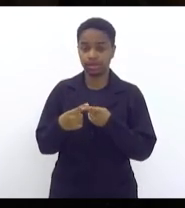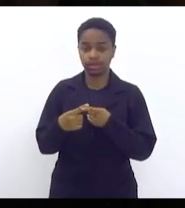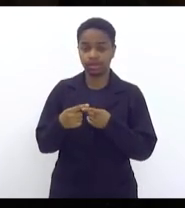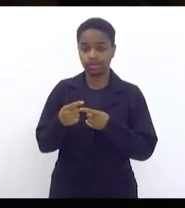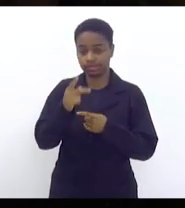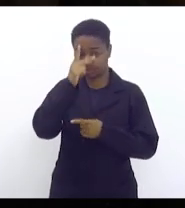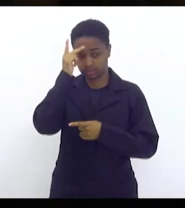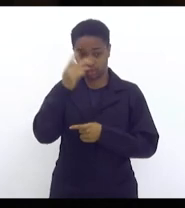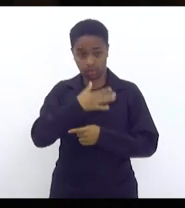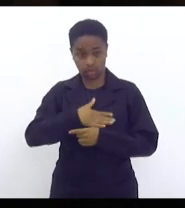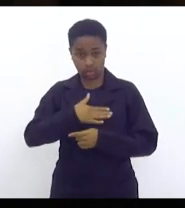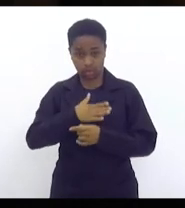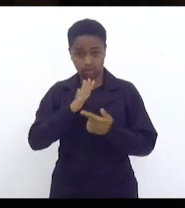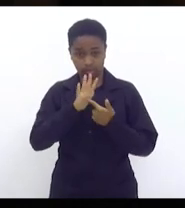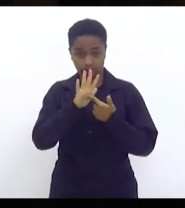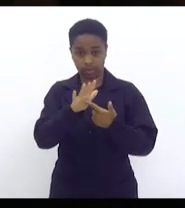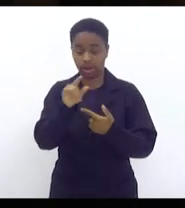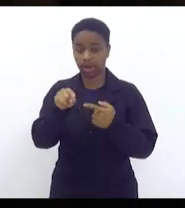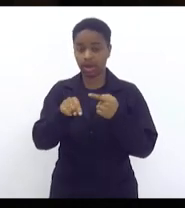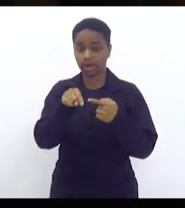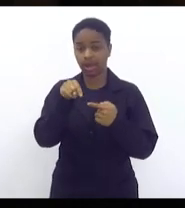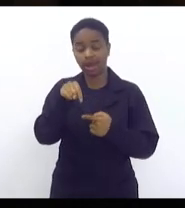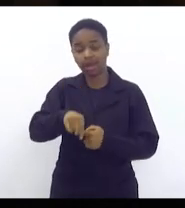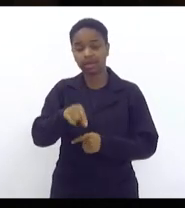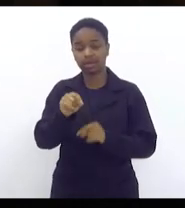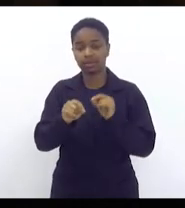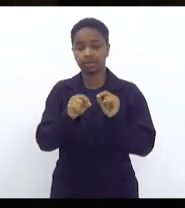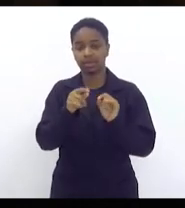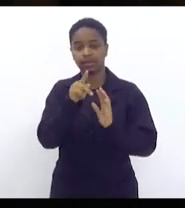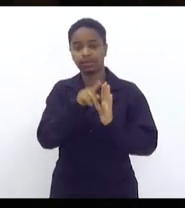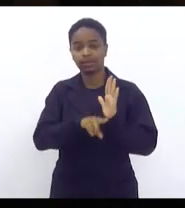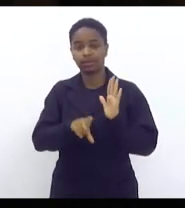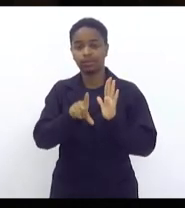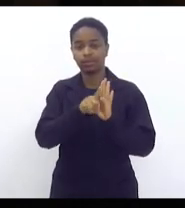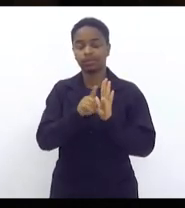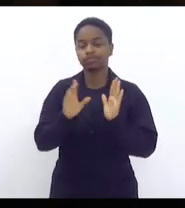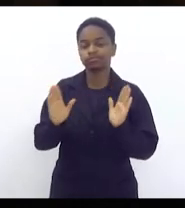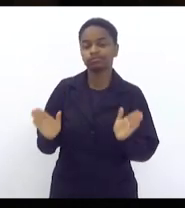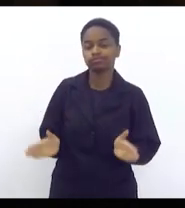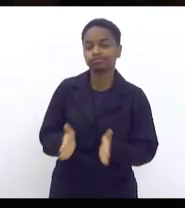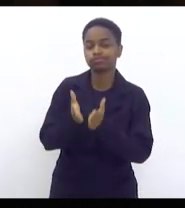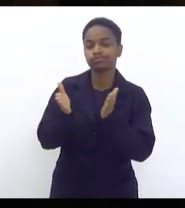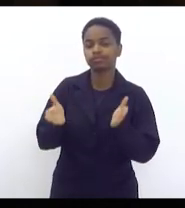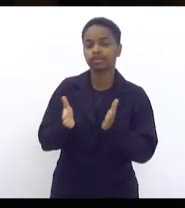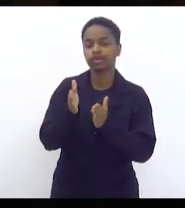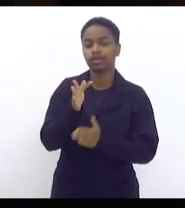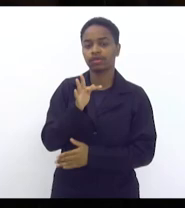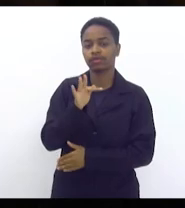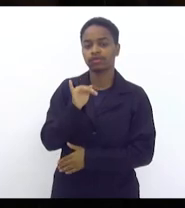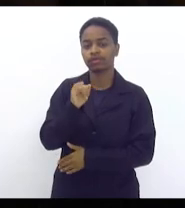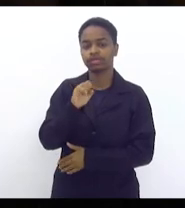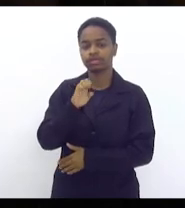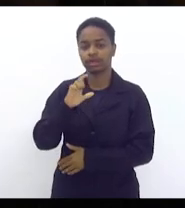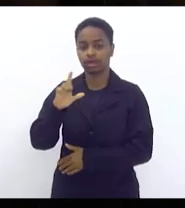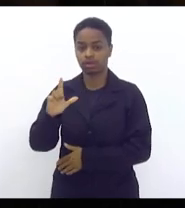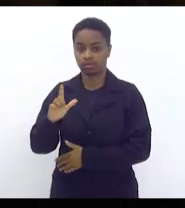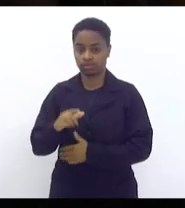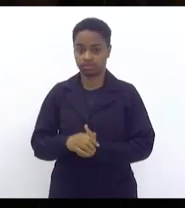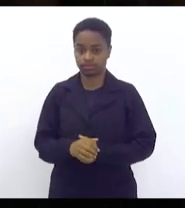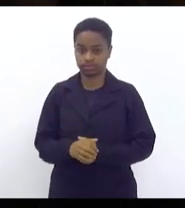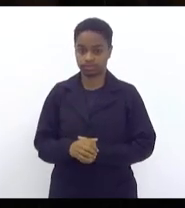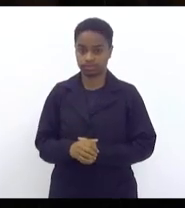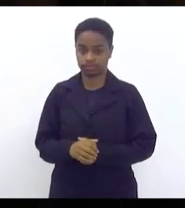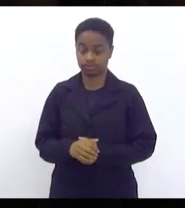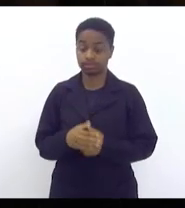nessa casa é projeto de lei de incentivo fiscal. A gente já perde